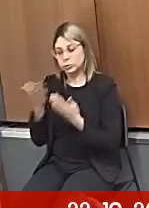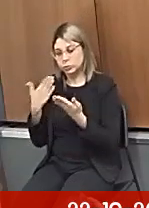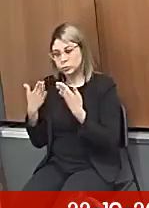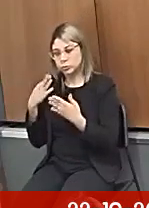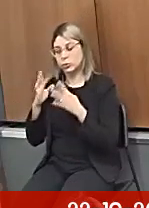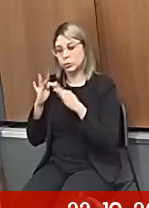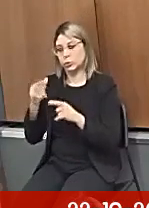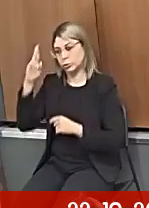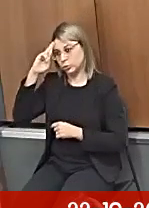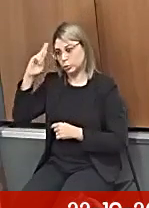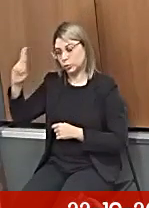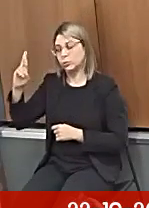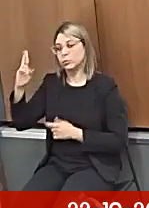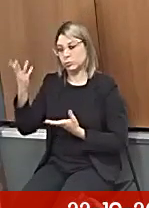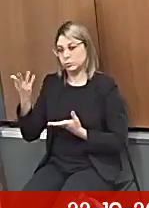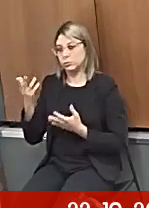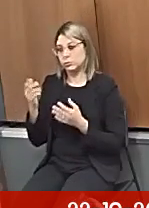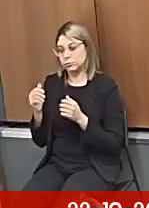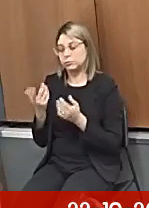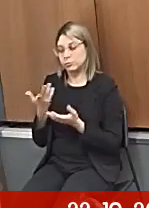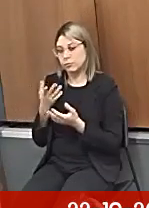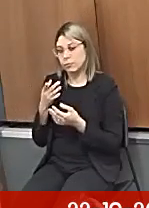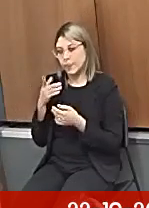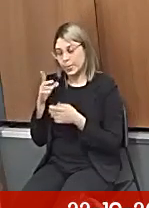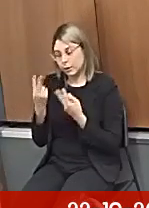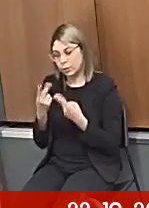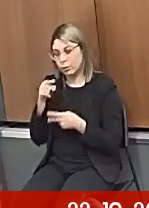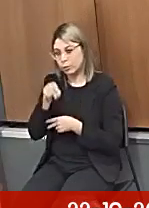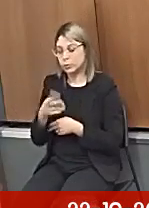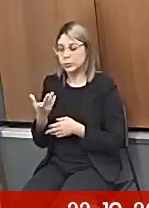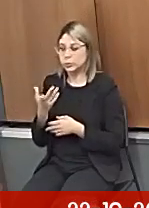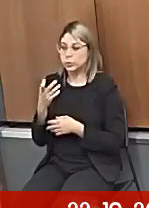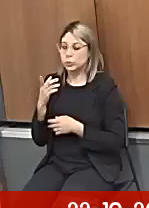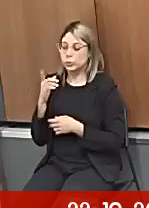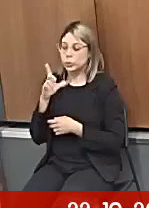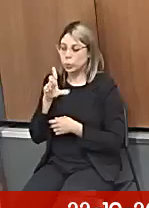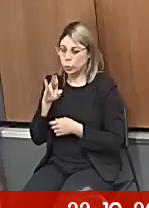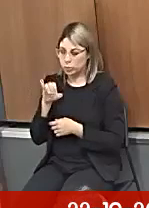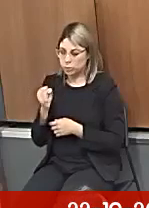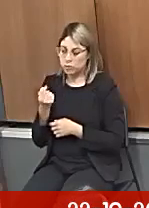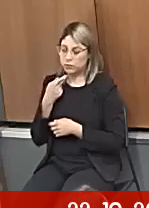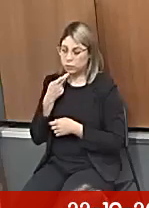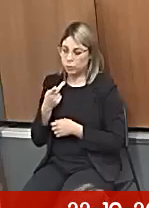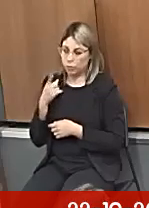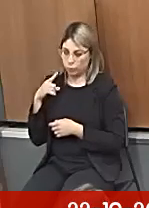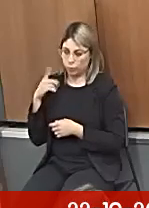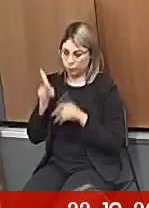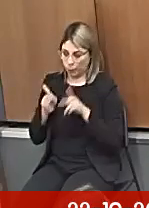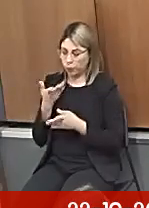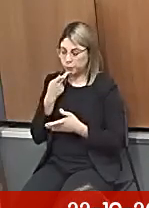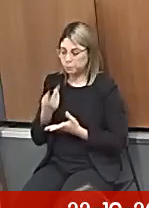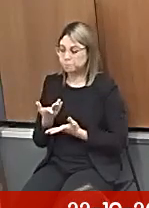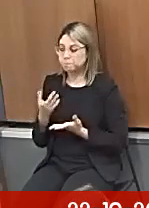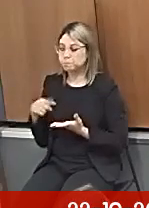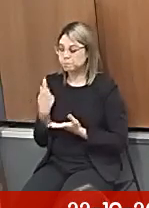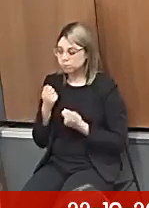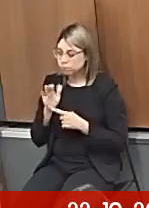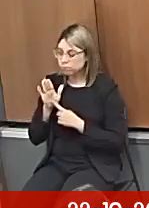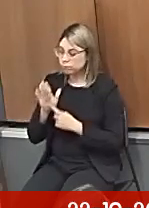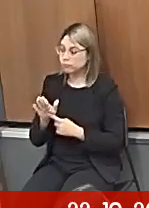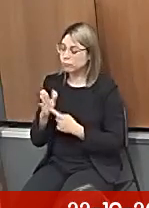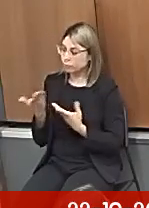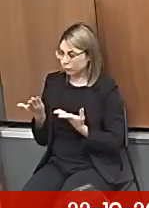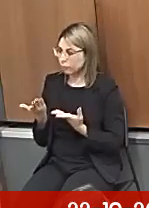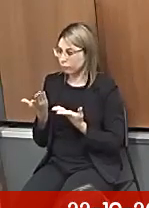com a diretoria, dentro do que o doutor Luiz Renato falou muito bem, nesse sentido de conscientização, para que a gente possa expressar